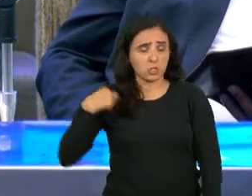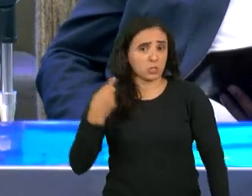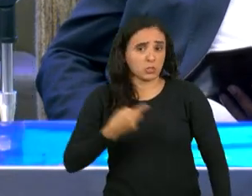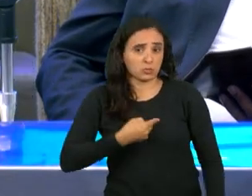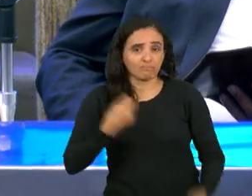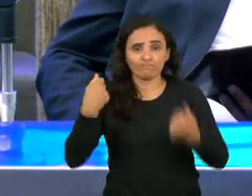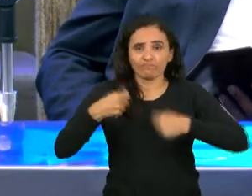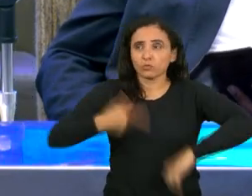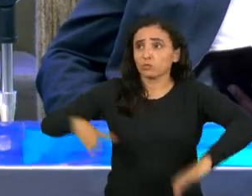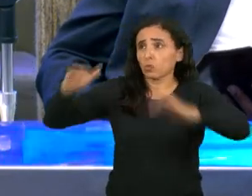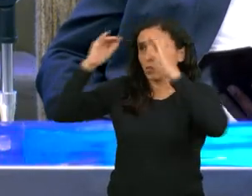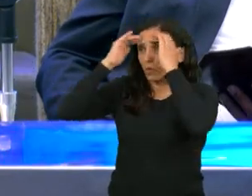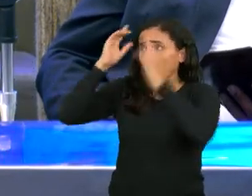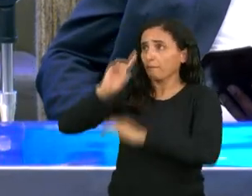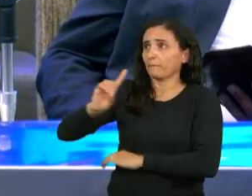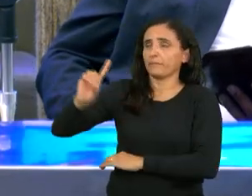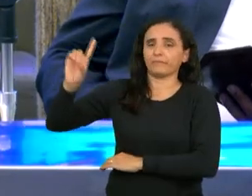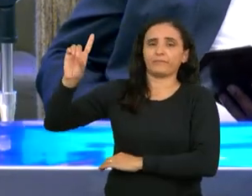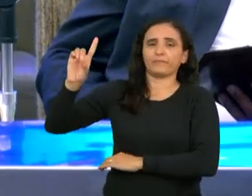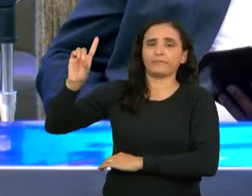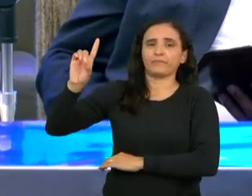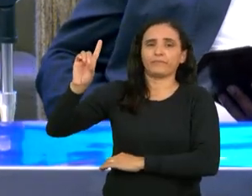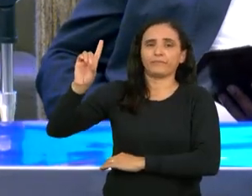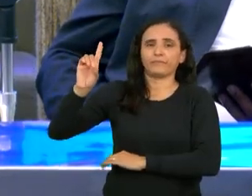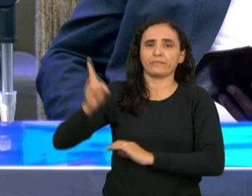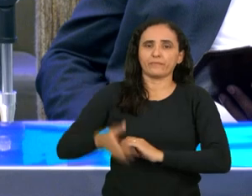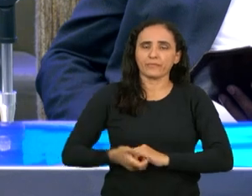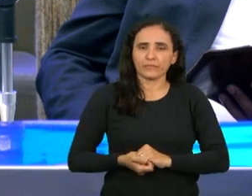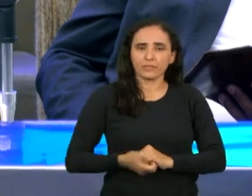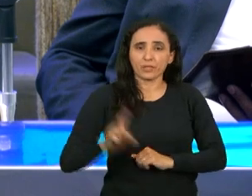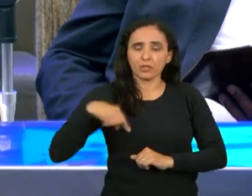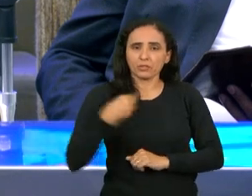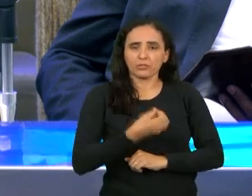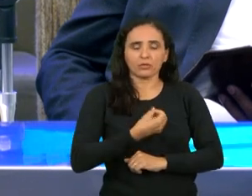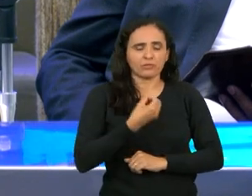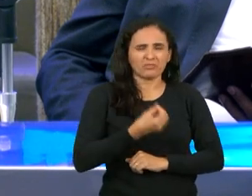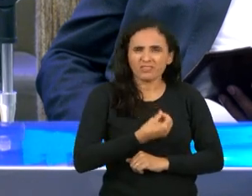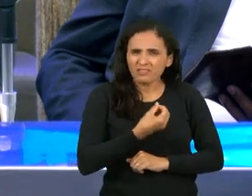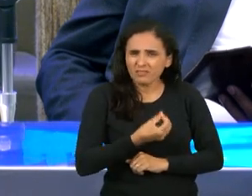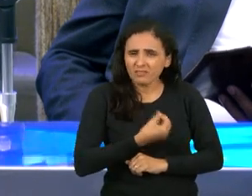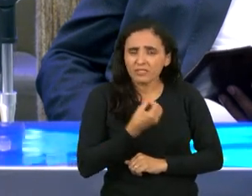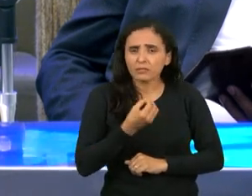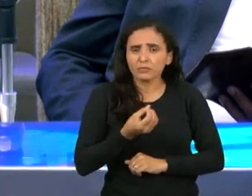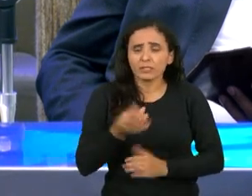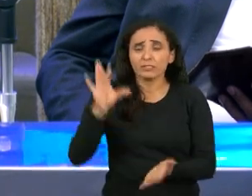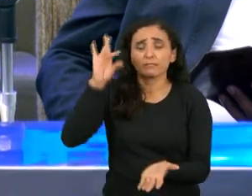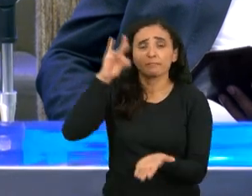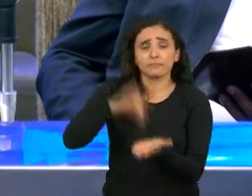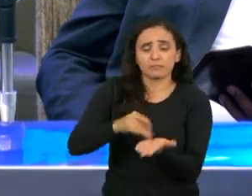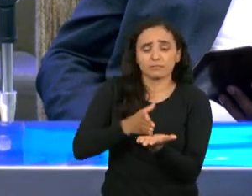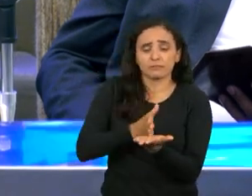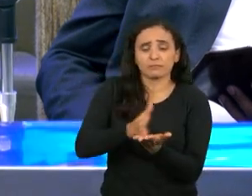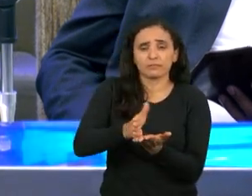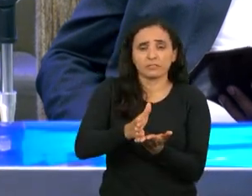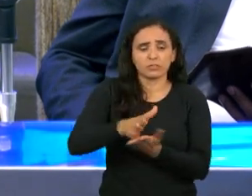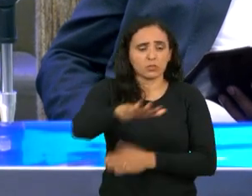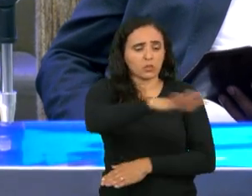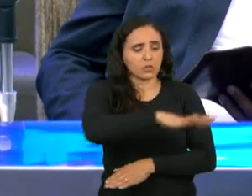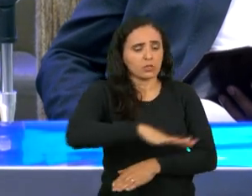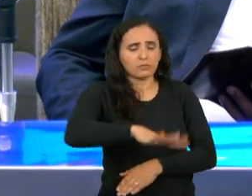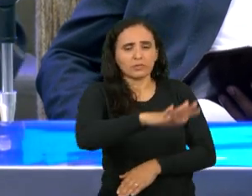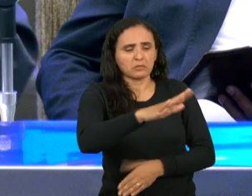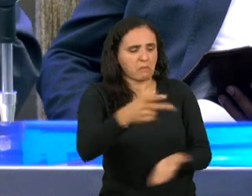submetemos ao mesmo jugo vivemos praticando as coisas que o mundo pratica